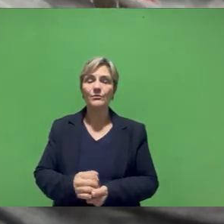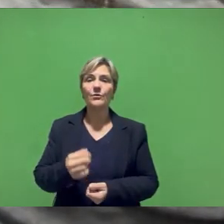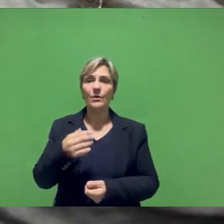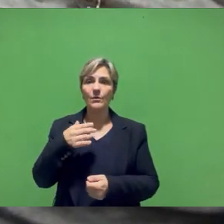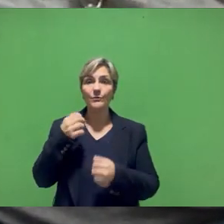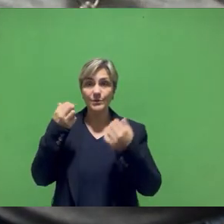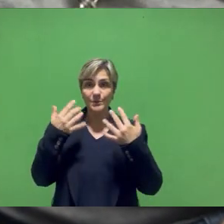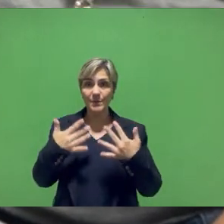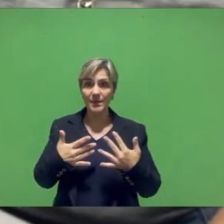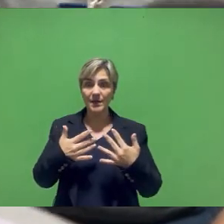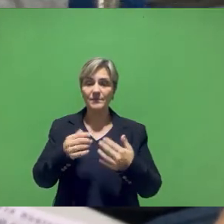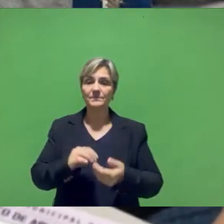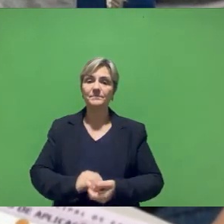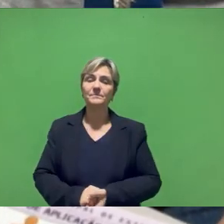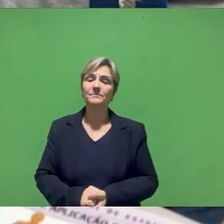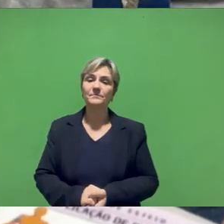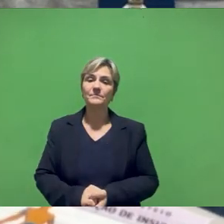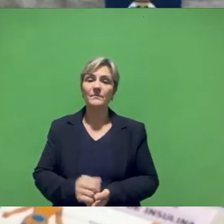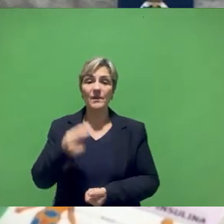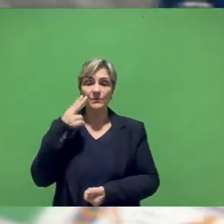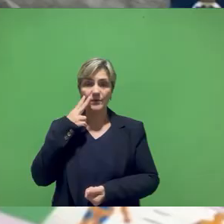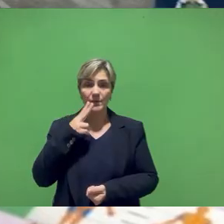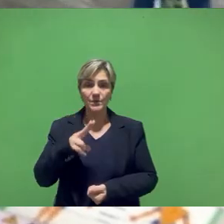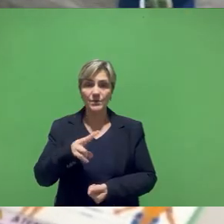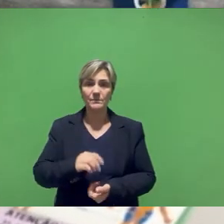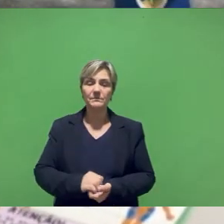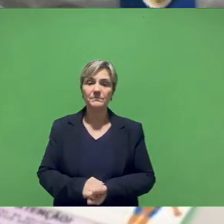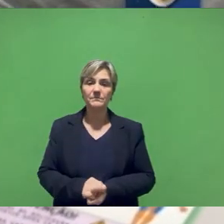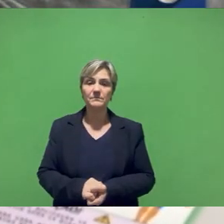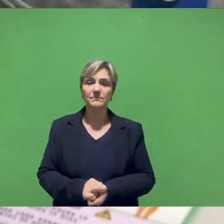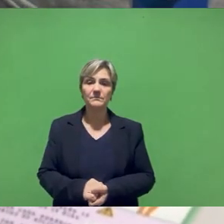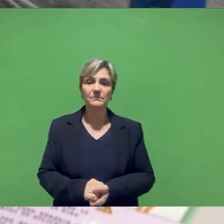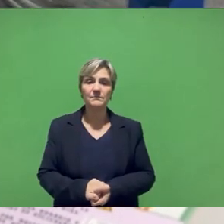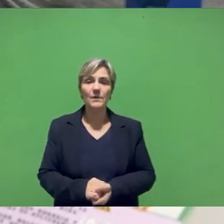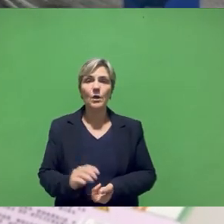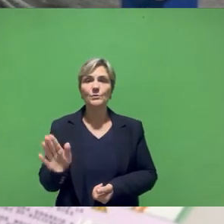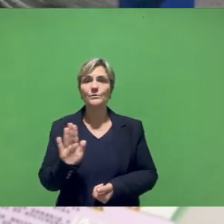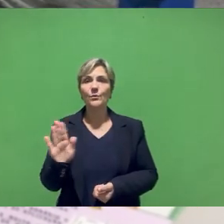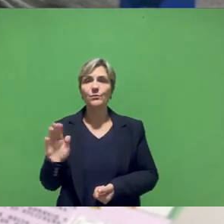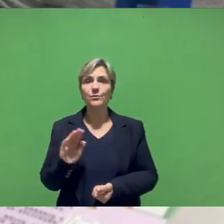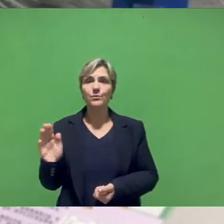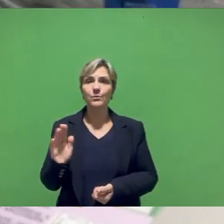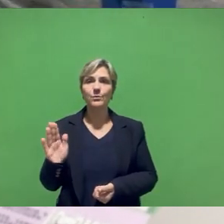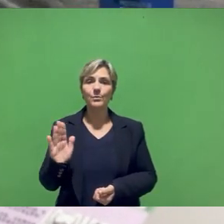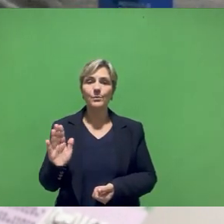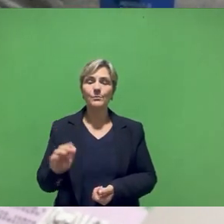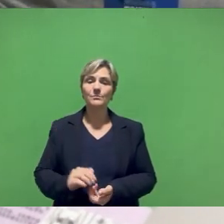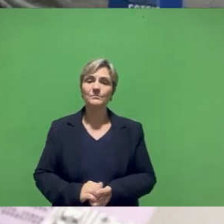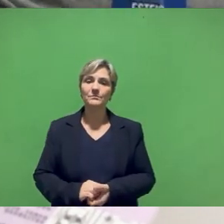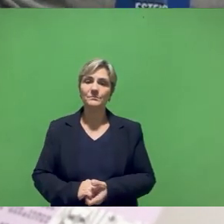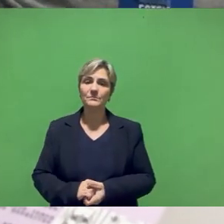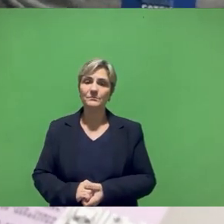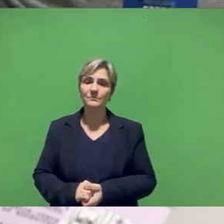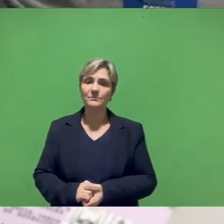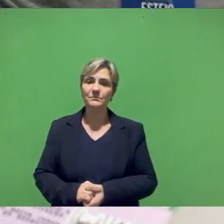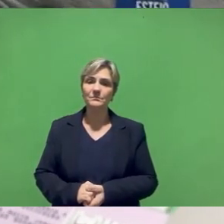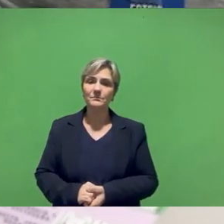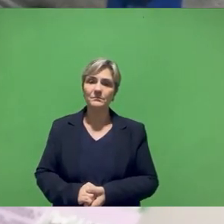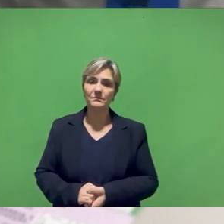fazendo um movimento como se fosse um abano, uma curva, um limpador de para-brisa, um saleiro, usando um